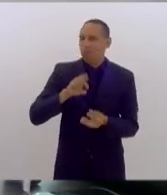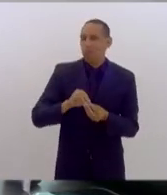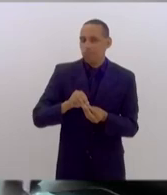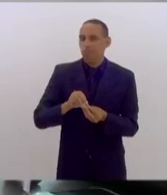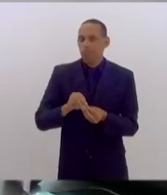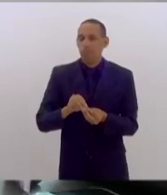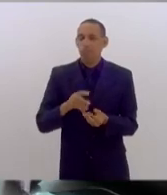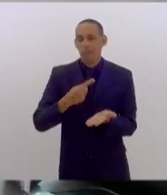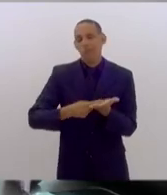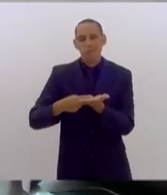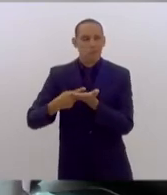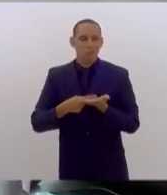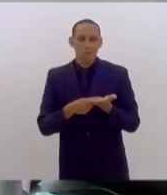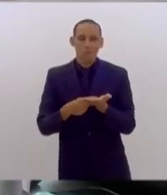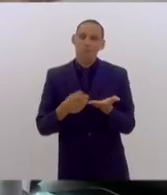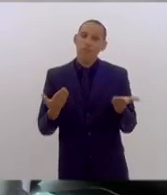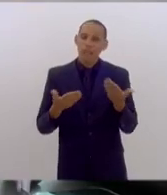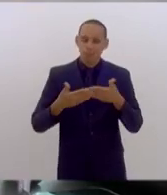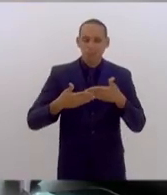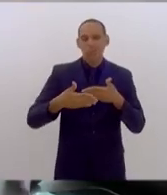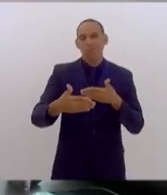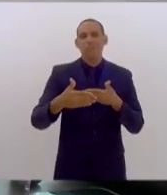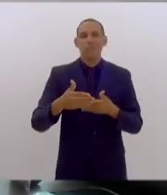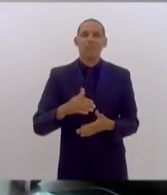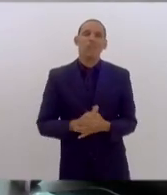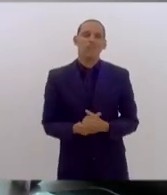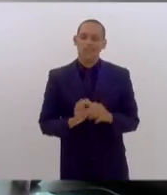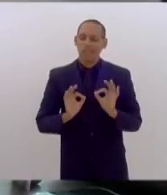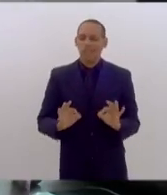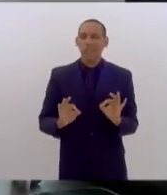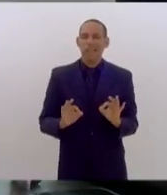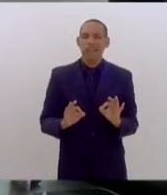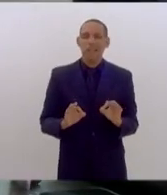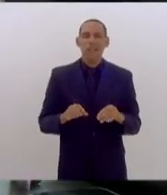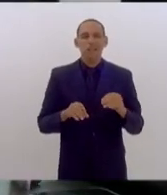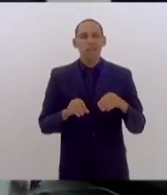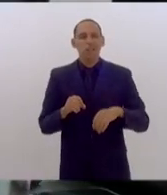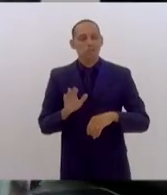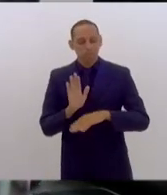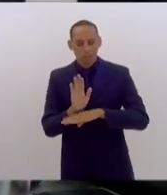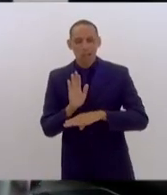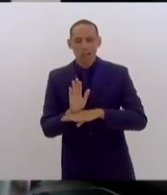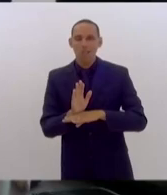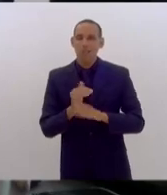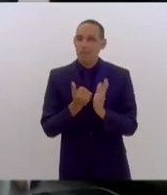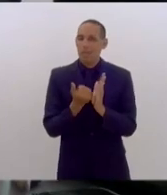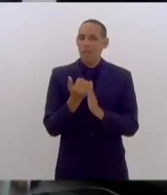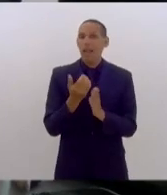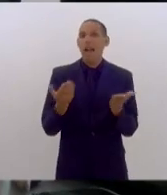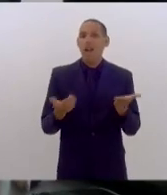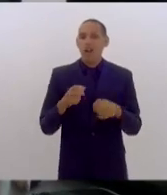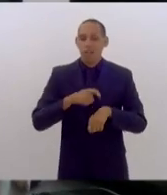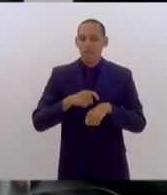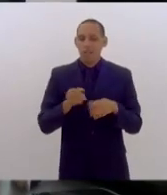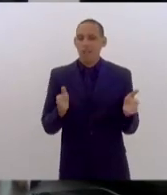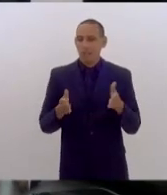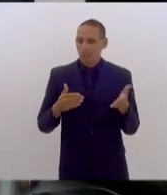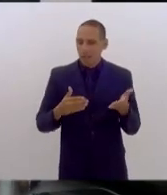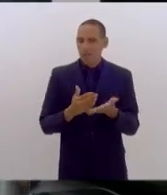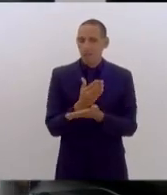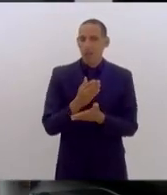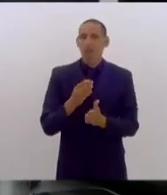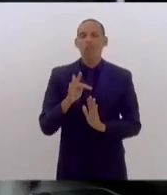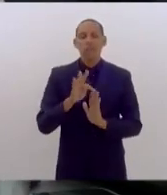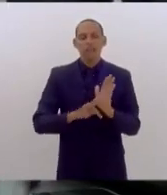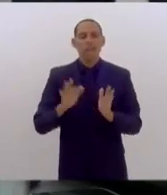sintética não é enfim ea e certamente haverá mais contribuições que com o tempo que a gente aprovou aqui a gente chegaram à